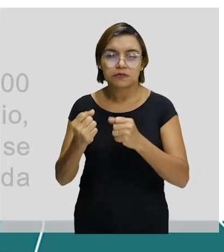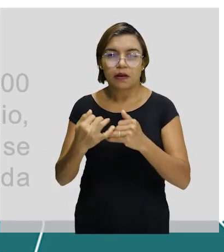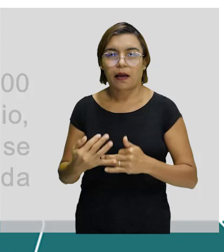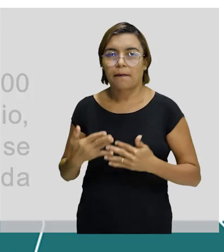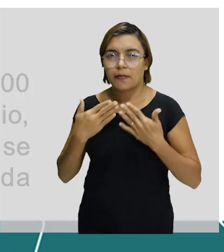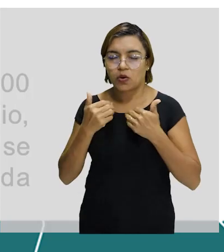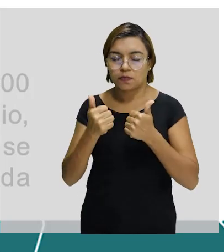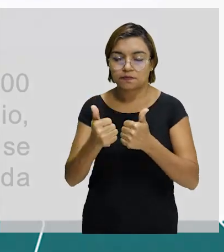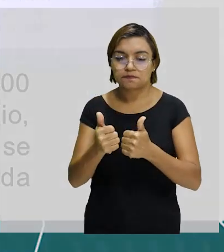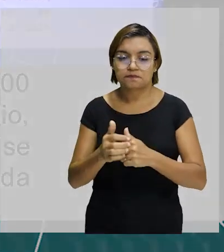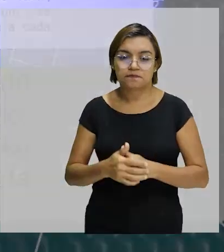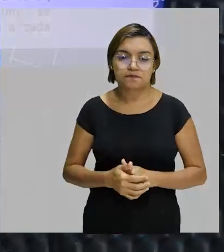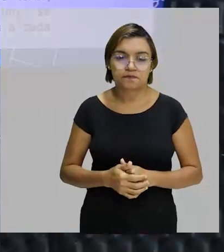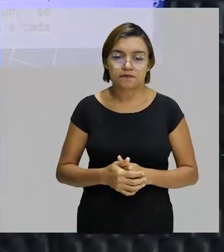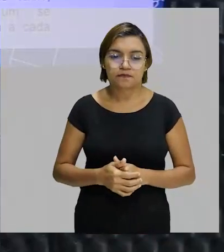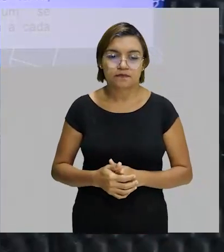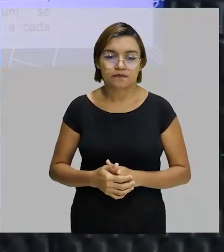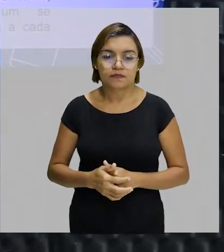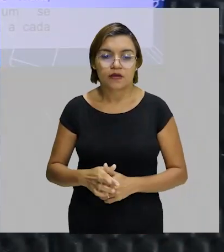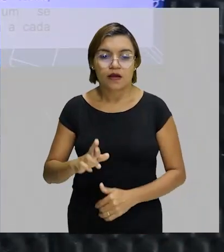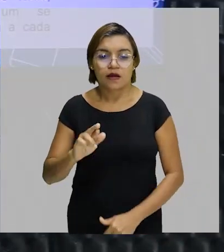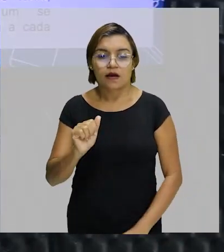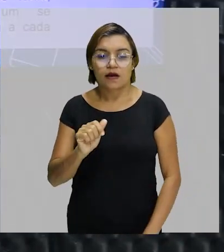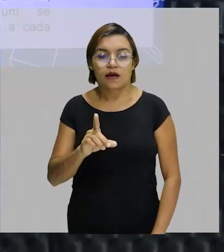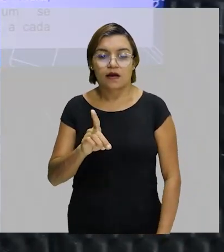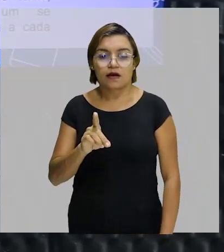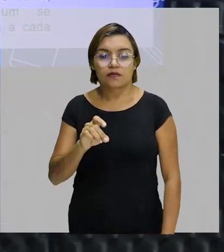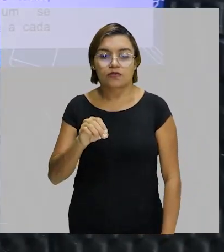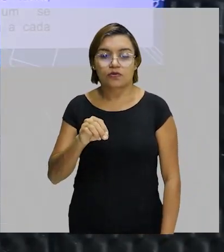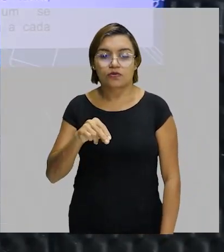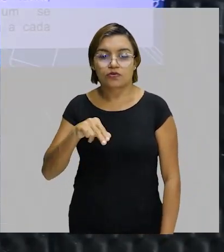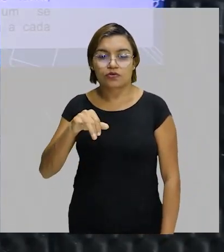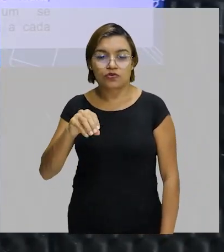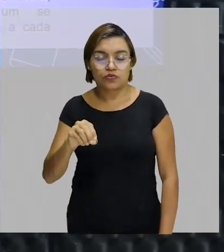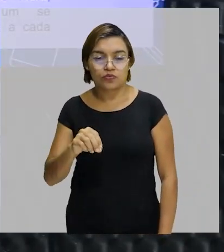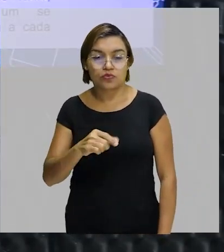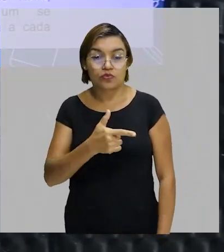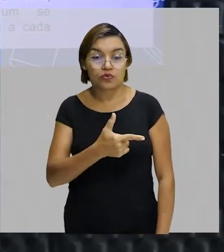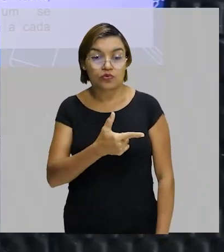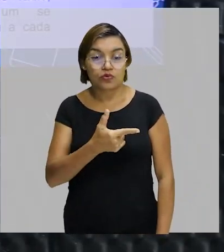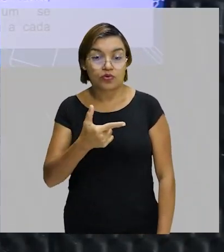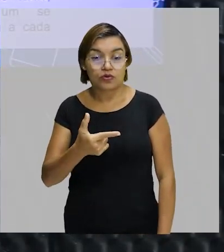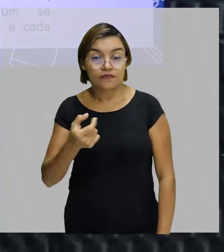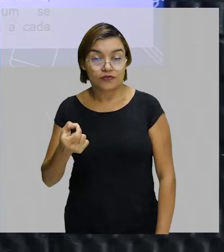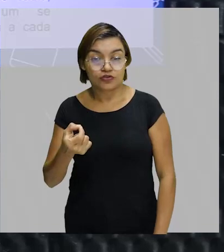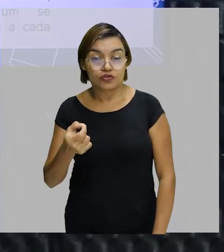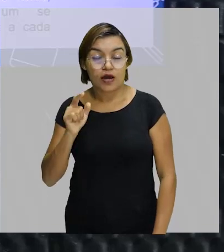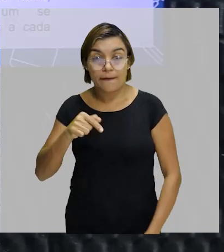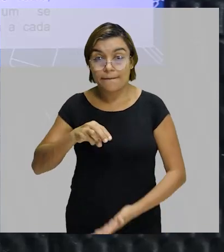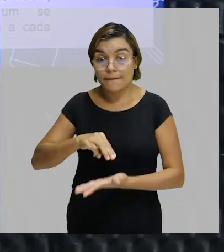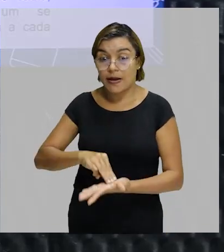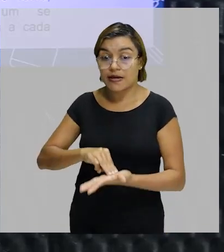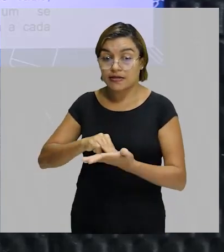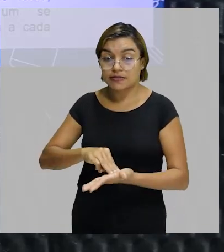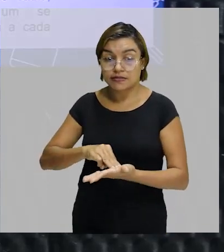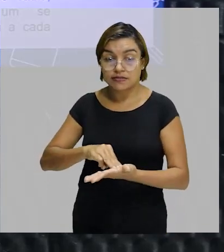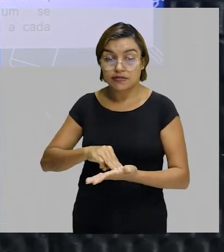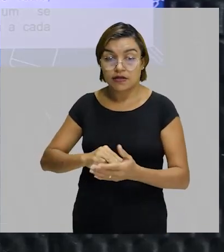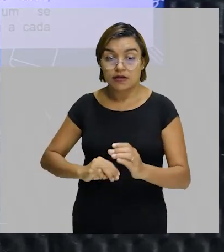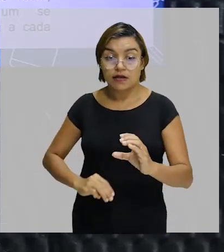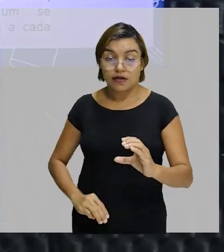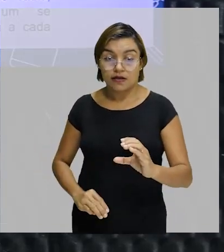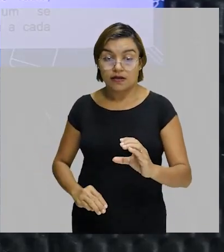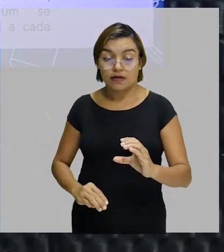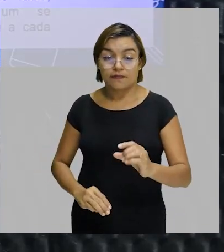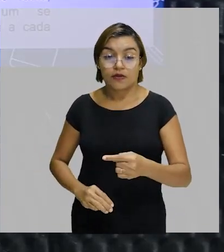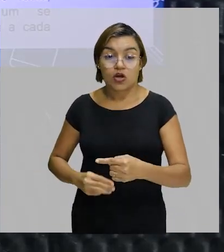só, o radônio 220 é a sua massa, beleza? Ele vai ter uma constante, ó, 1